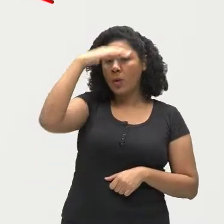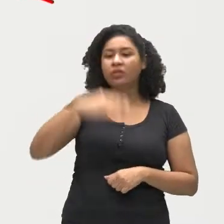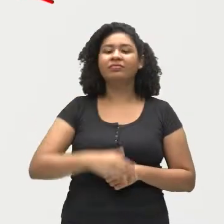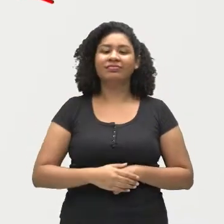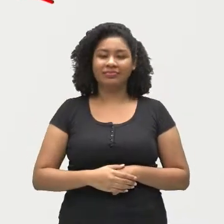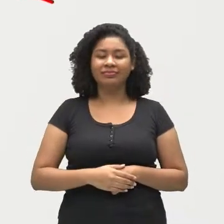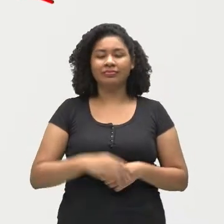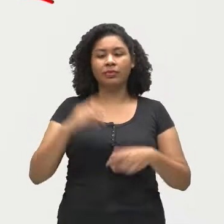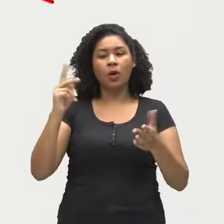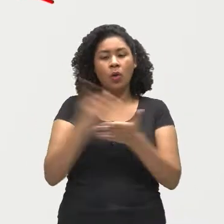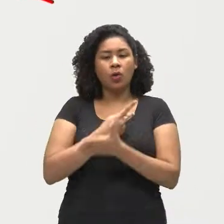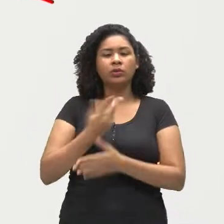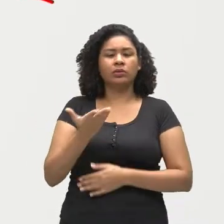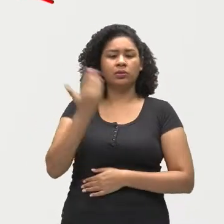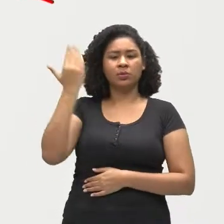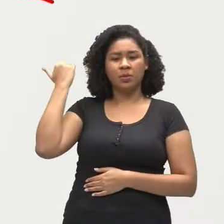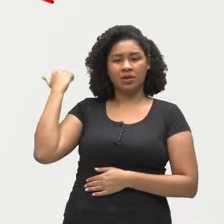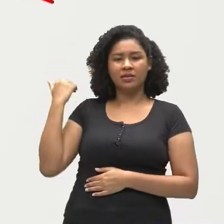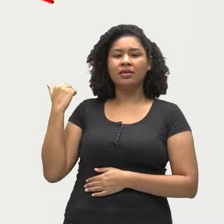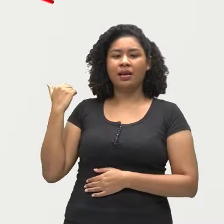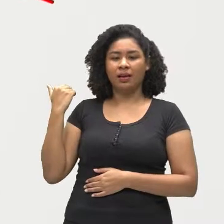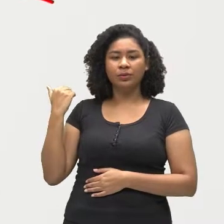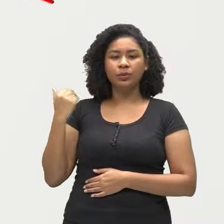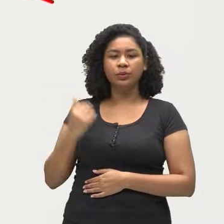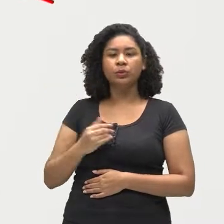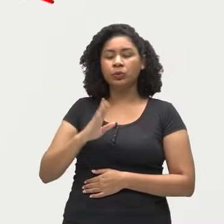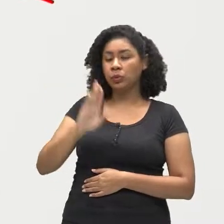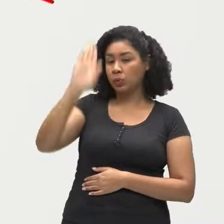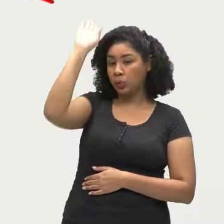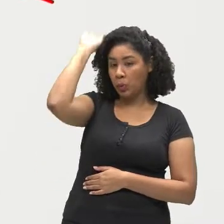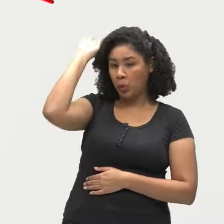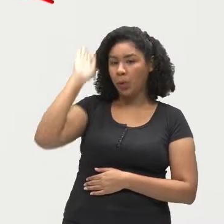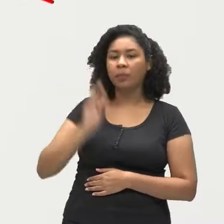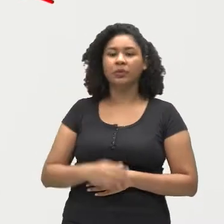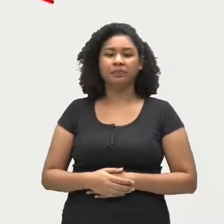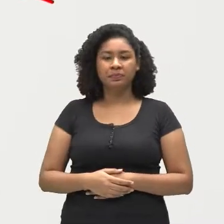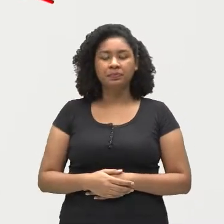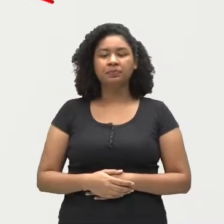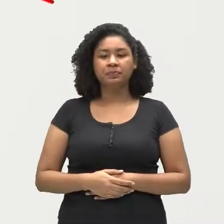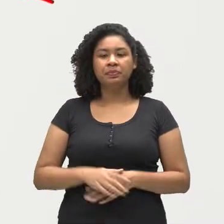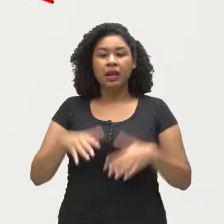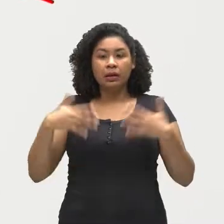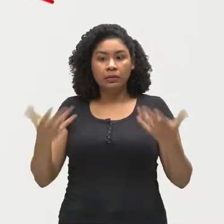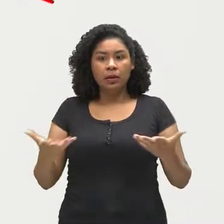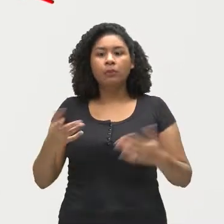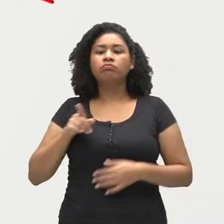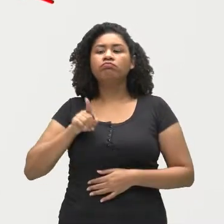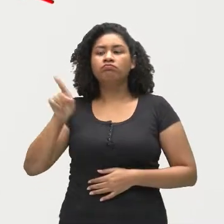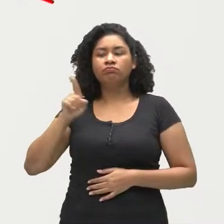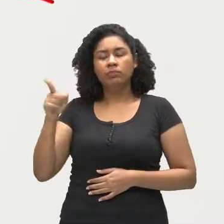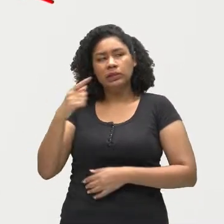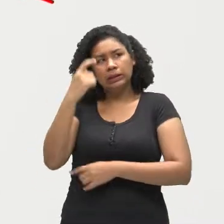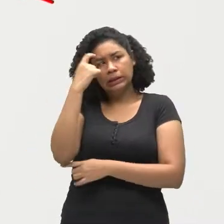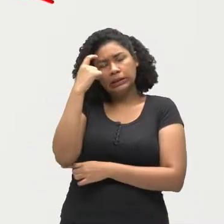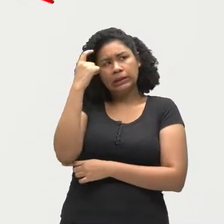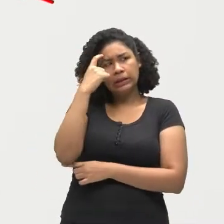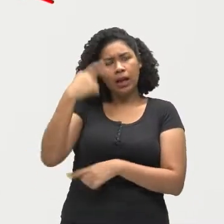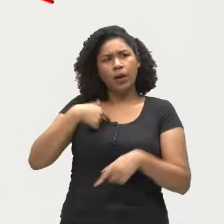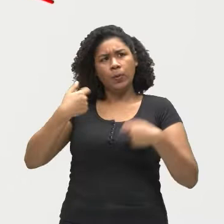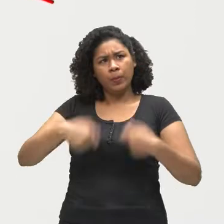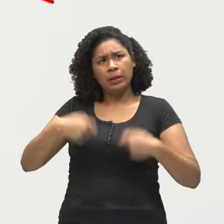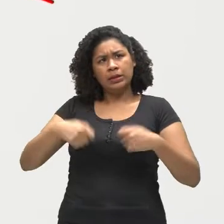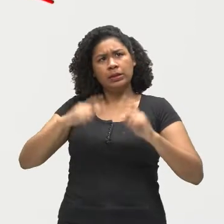Império Romano Germânico. Ou seja, nós precisamos de uma ação que mostre, mas